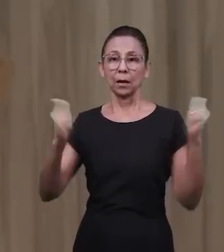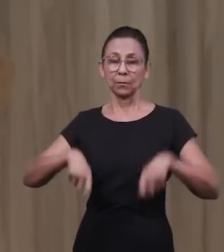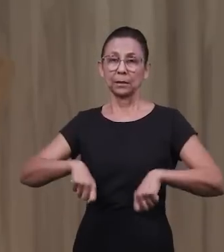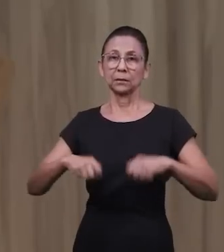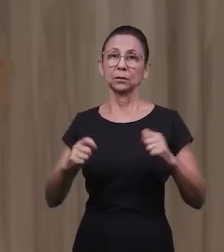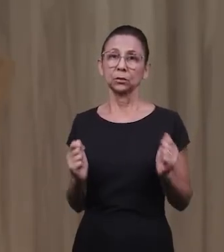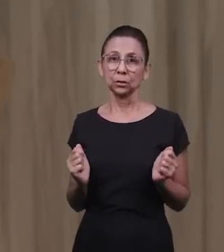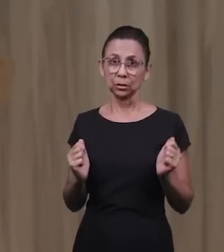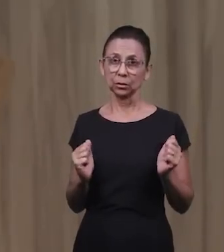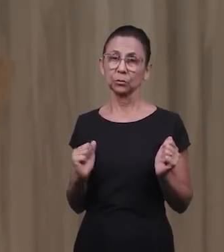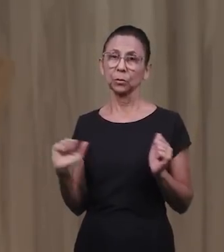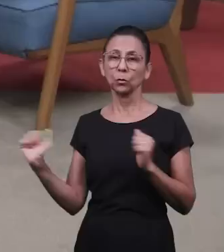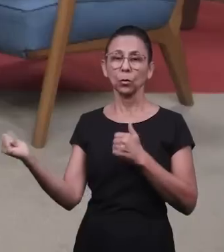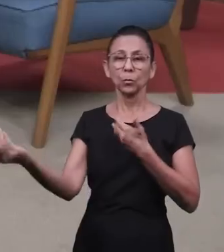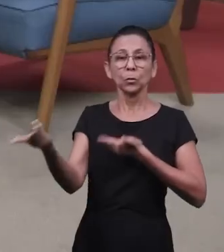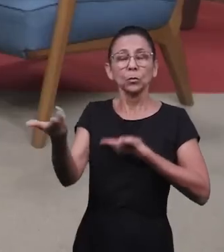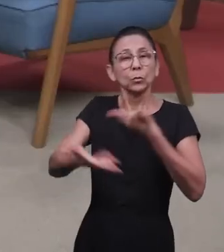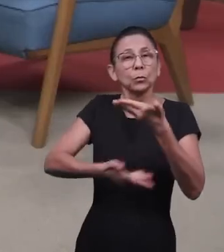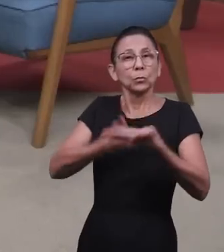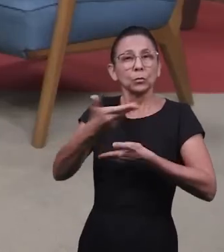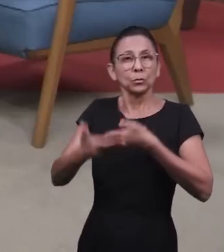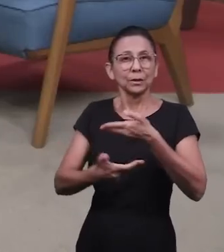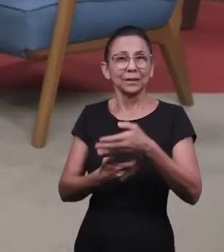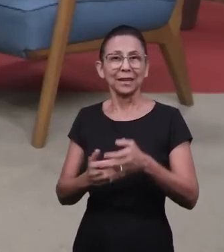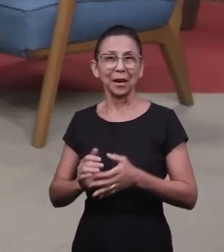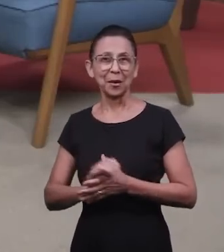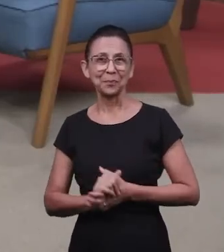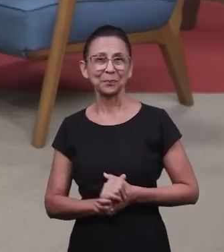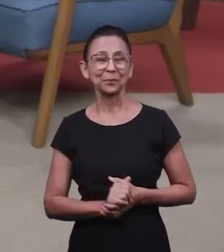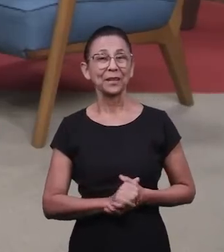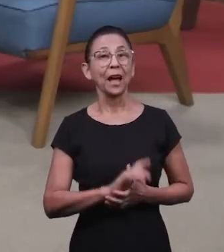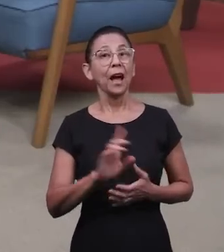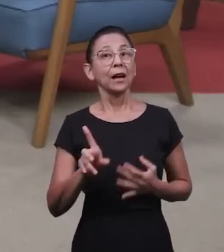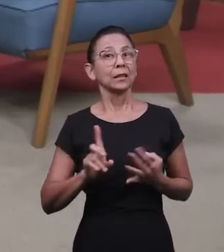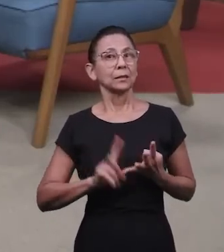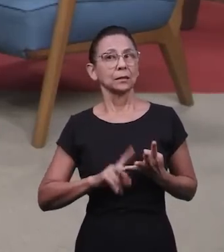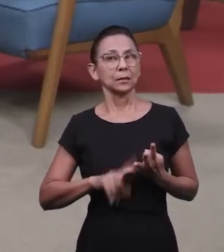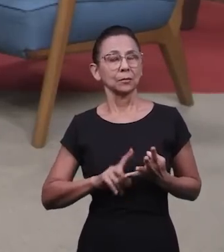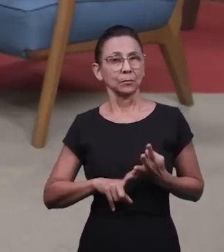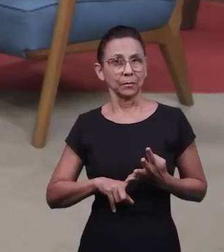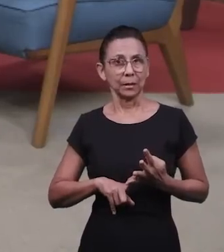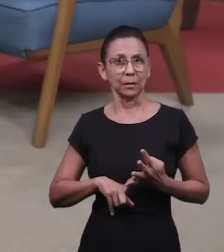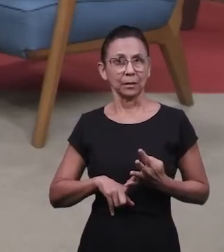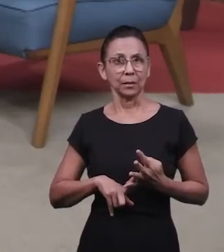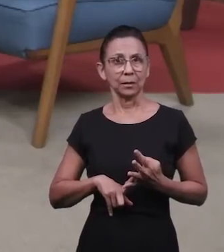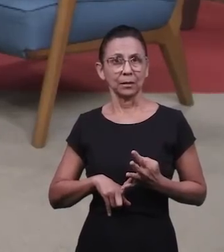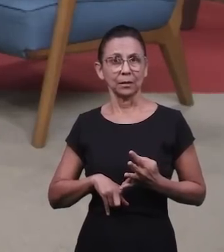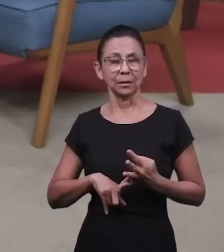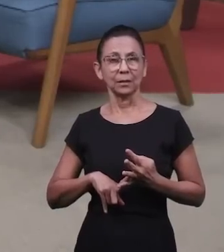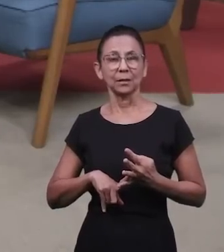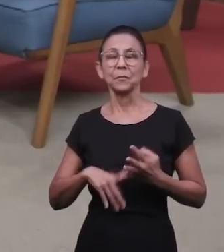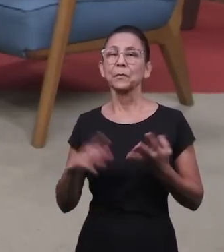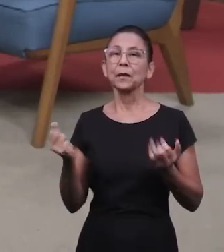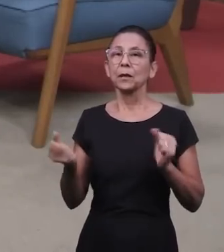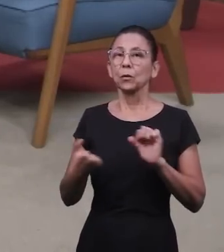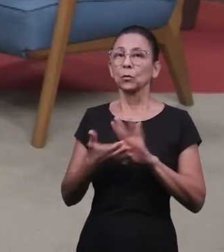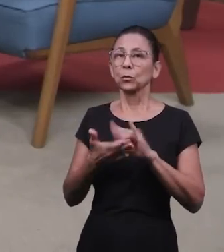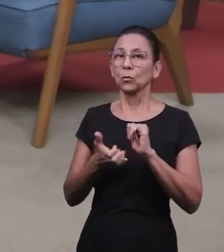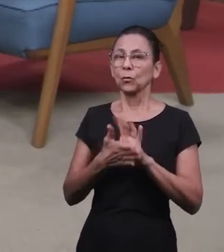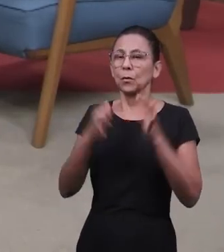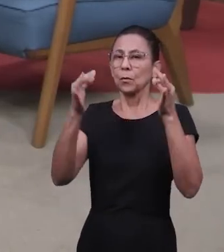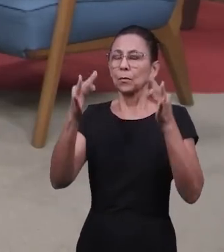e capacitismo. No quadro Perfeito Louvor, a tia Janaína Zumac vai passar a partitura, cifras e